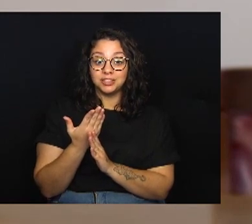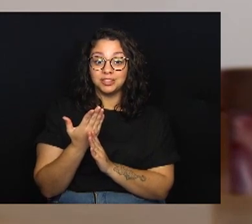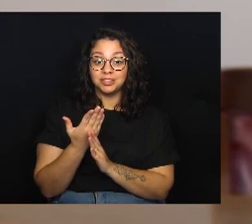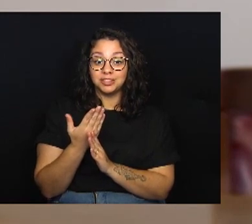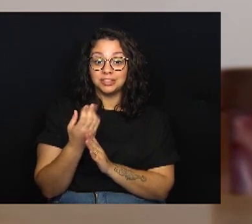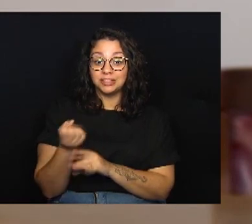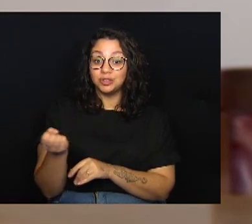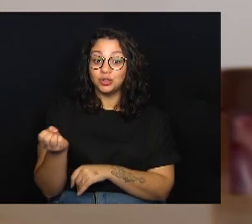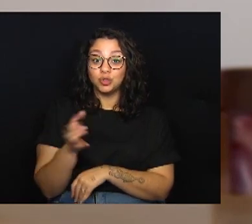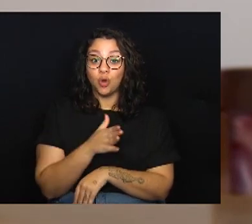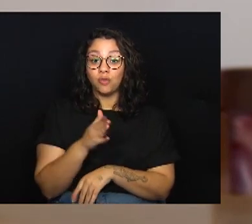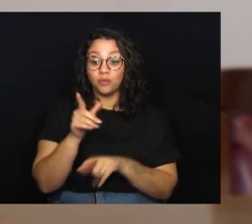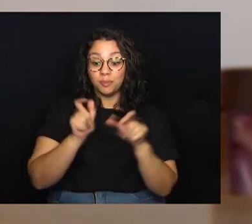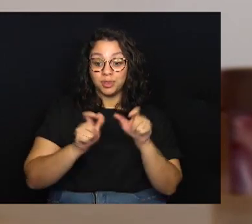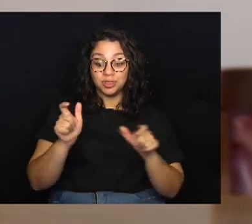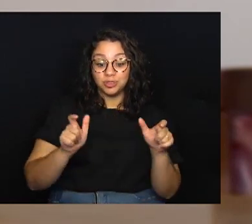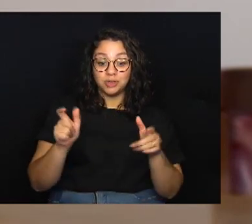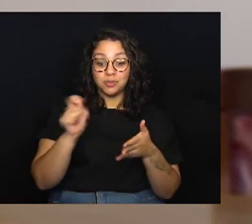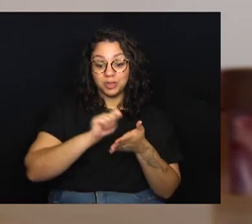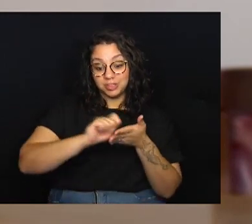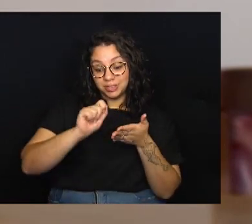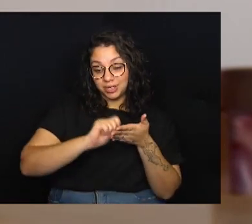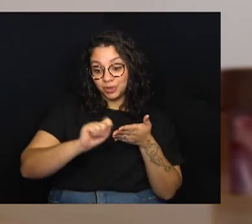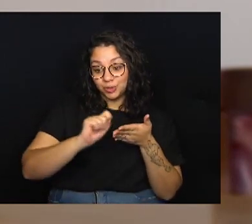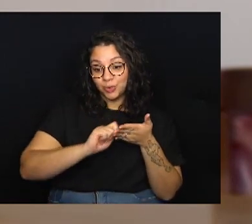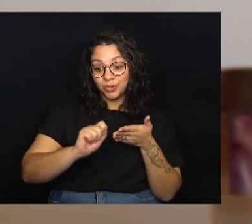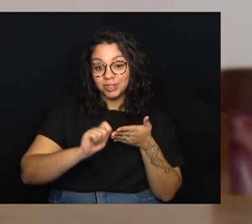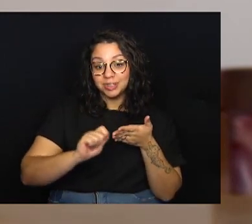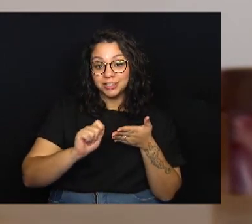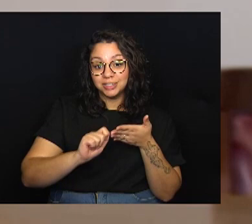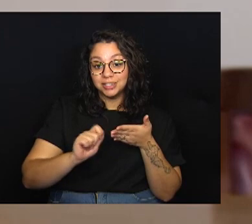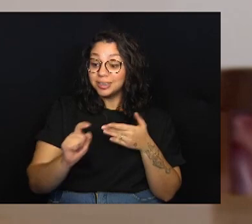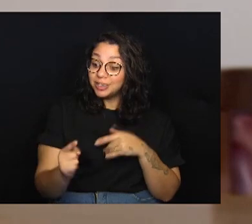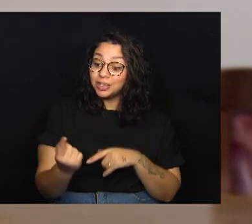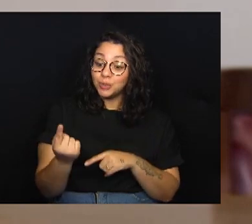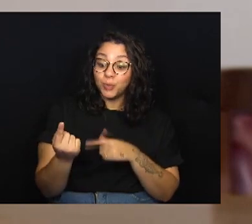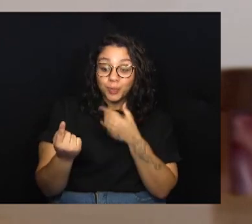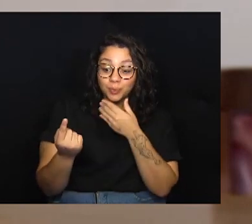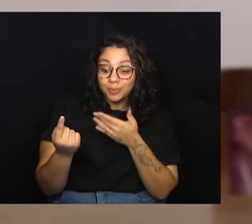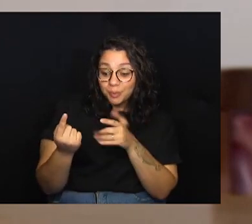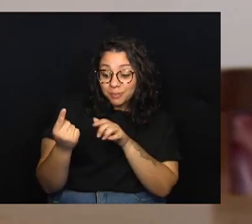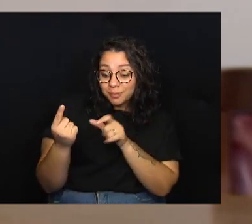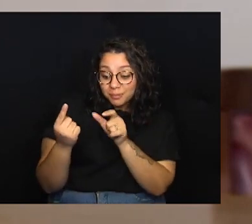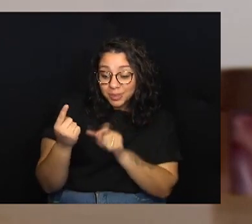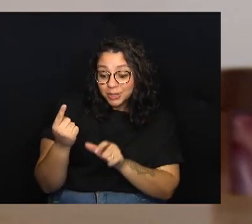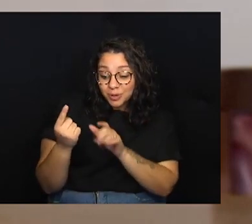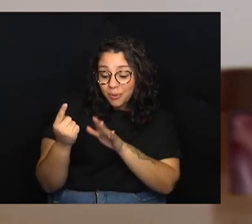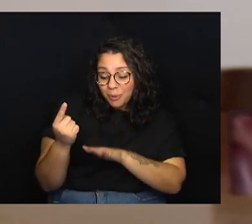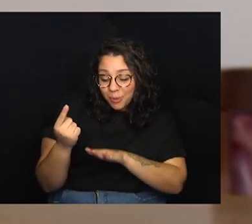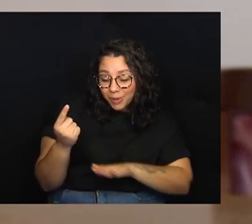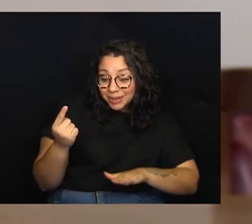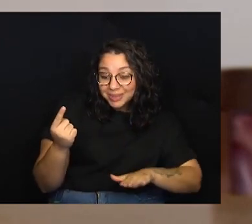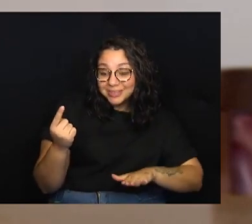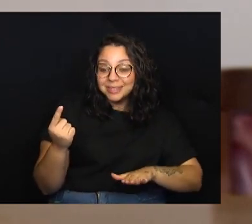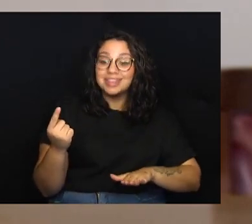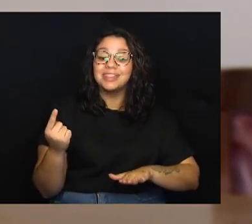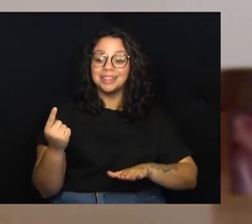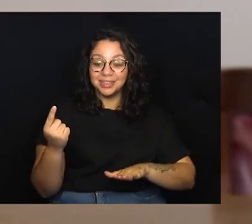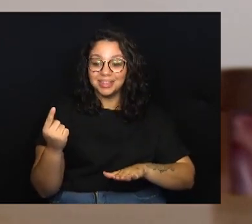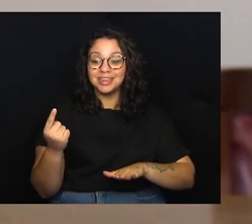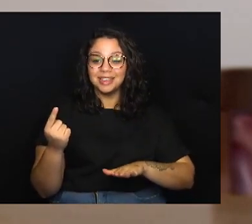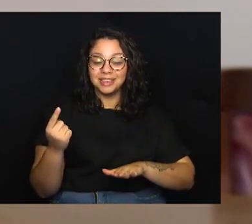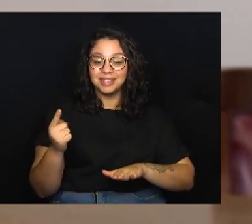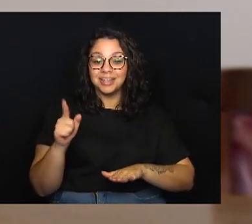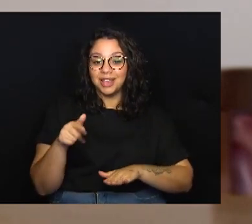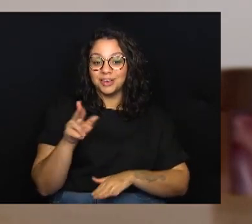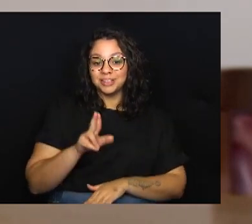novos escritores, talvez um gurizinho desse, um tiazito desse, vamos usar nosso termo lá do